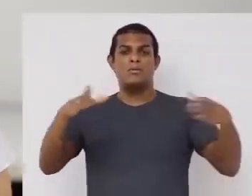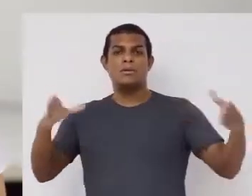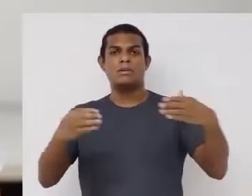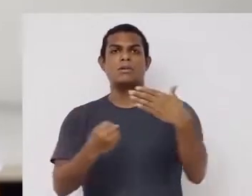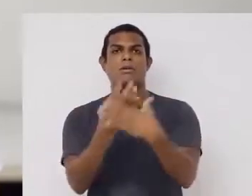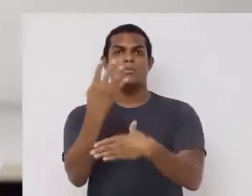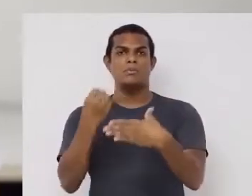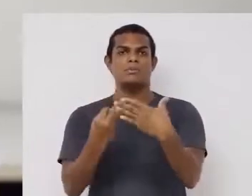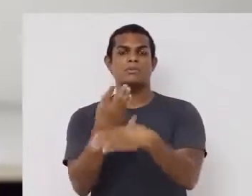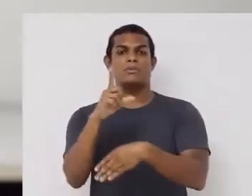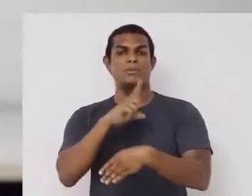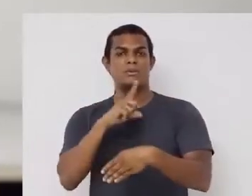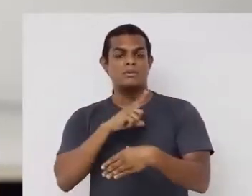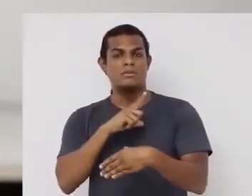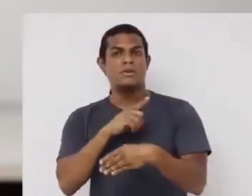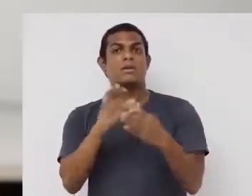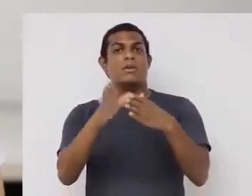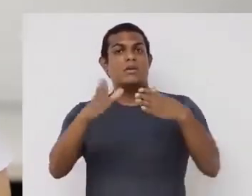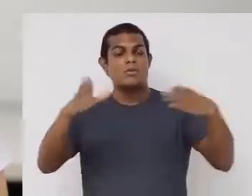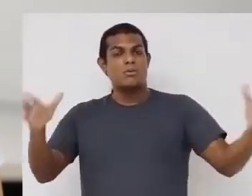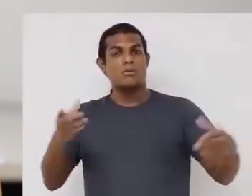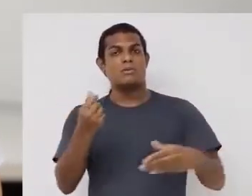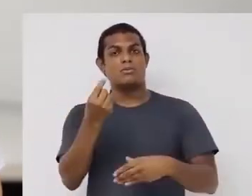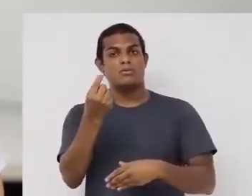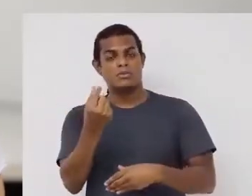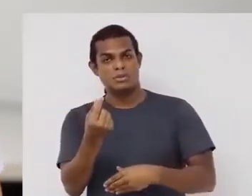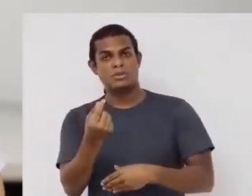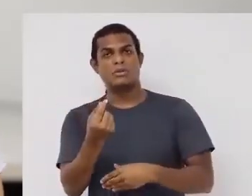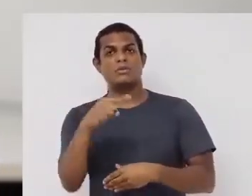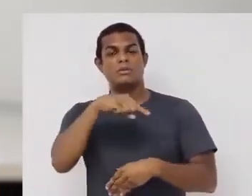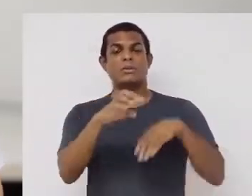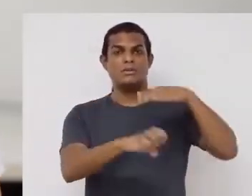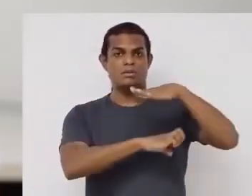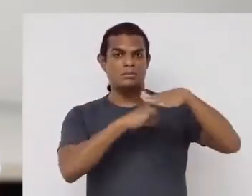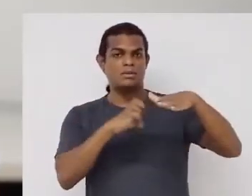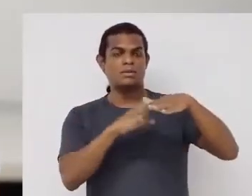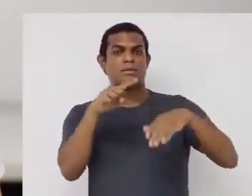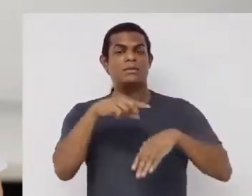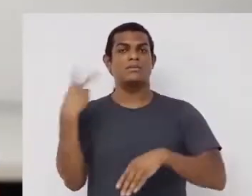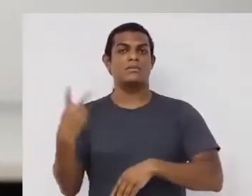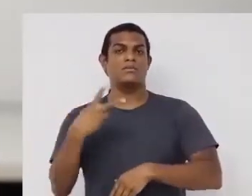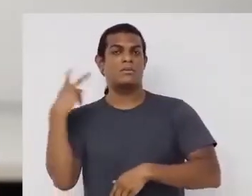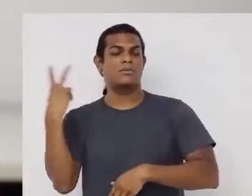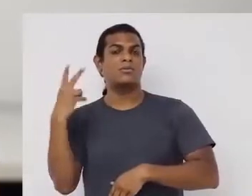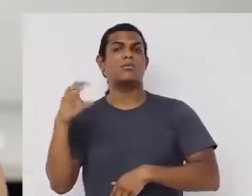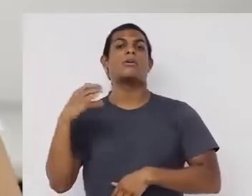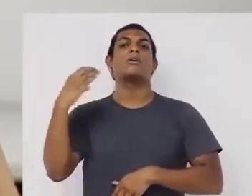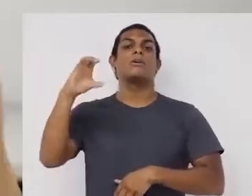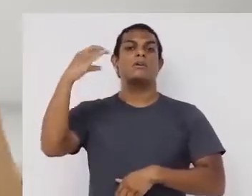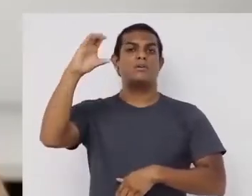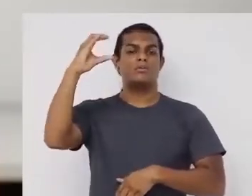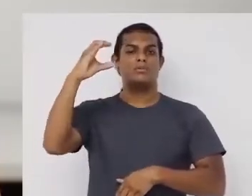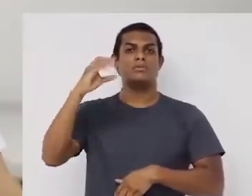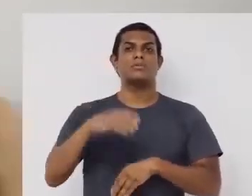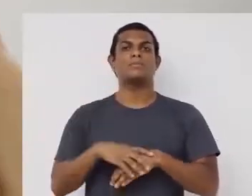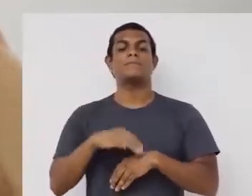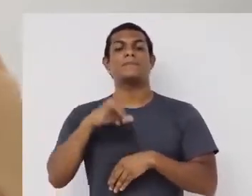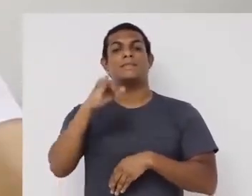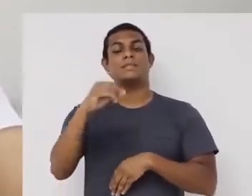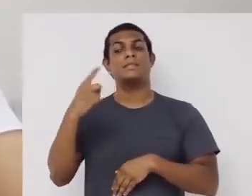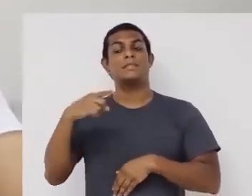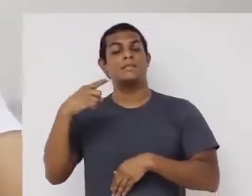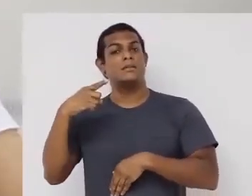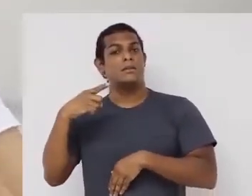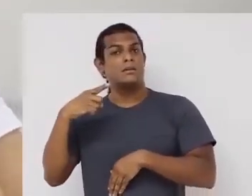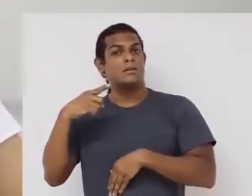eu tiver um aumento no valor desembolsado pela empresa, esse valor é um custo. Se, do